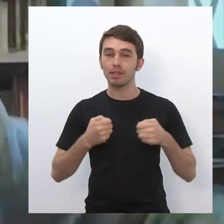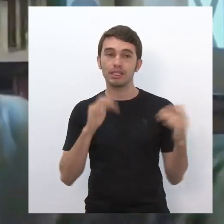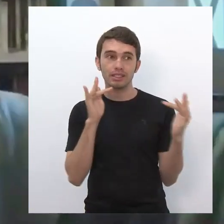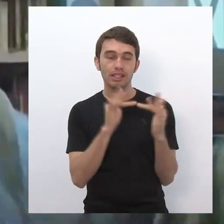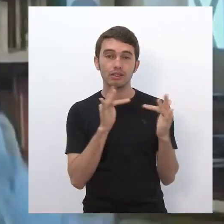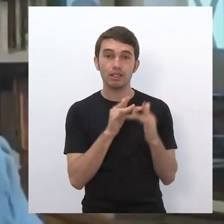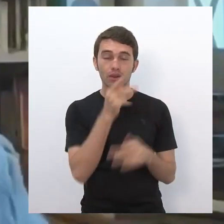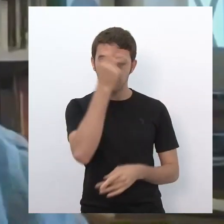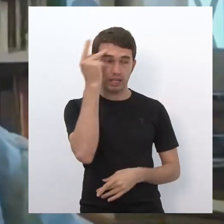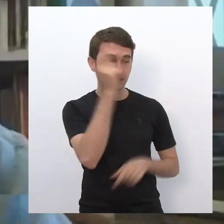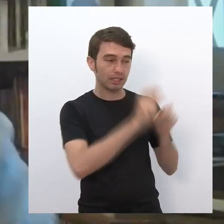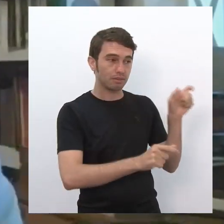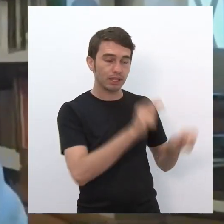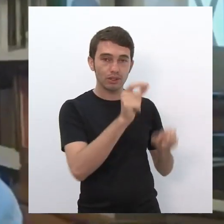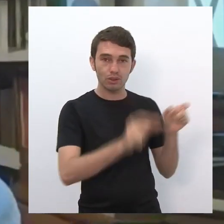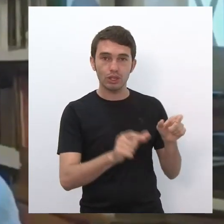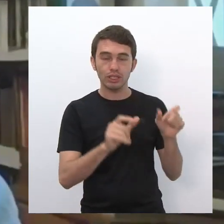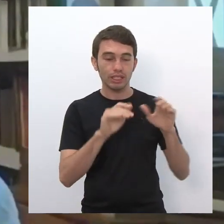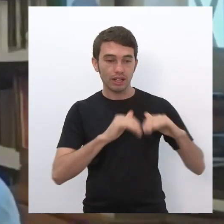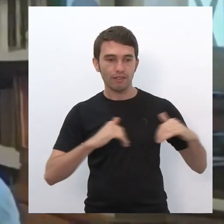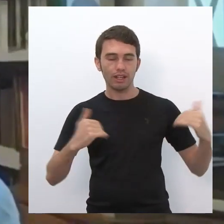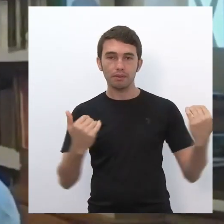e claro, com todos os seus entornos, né?